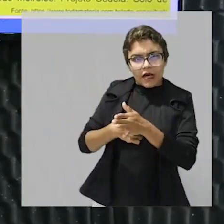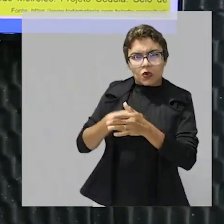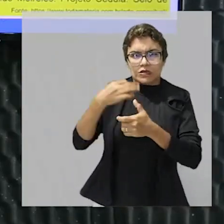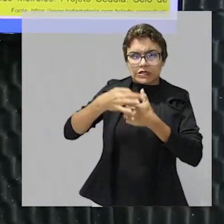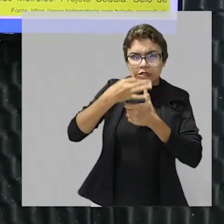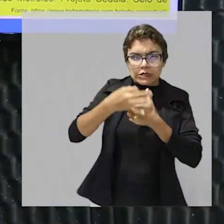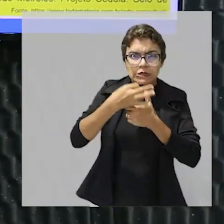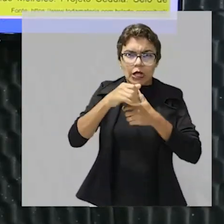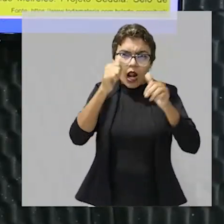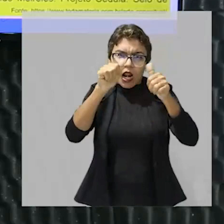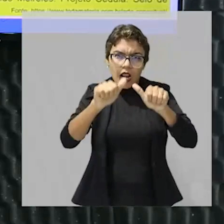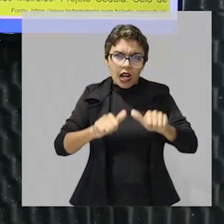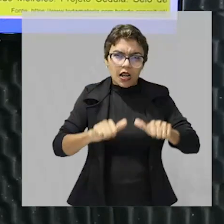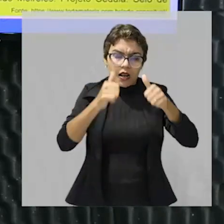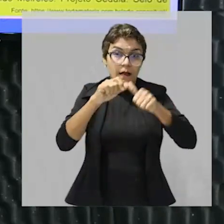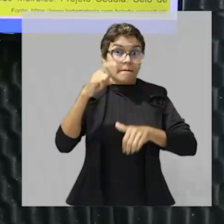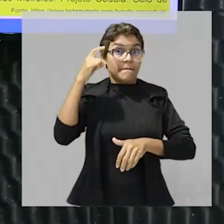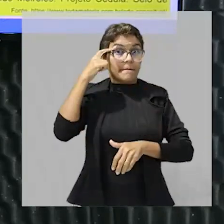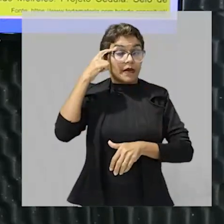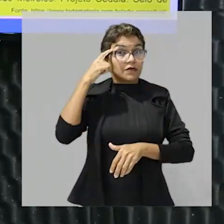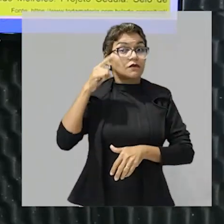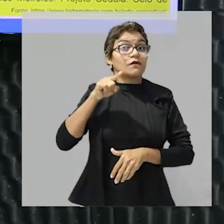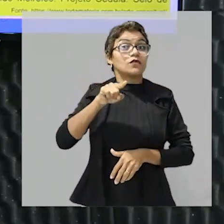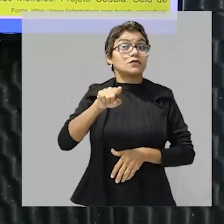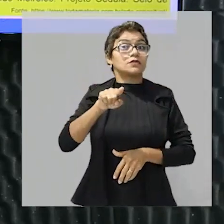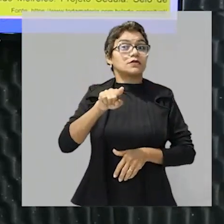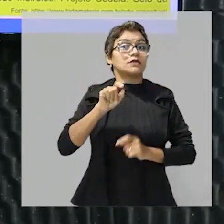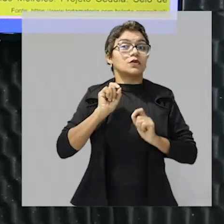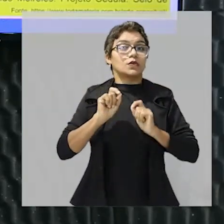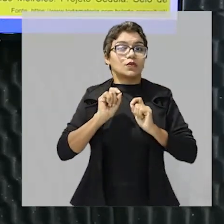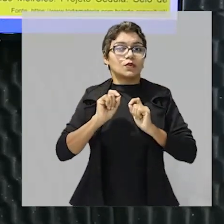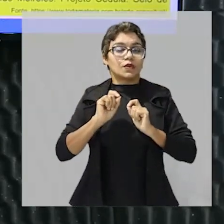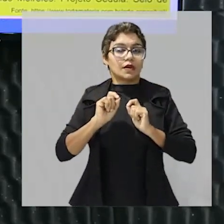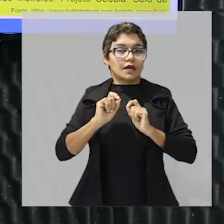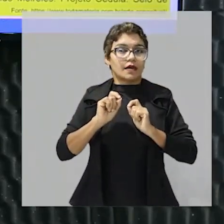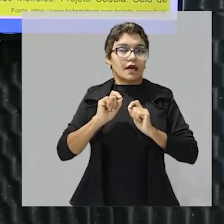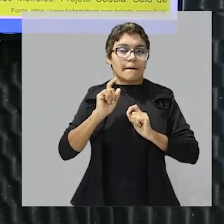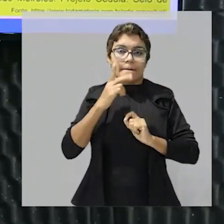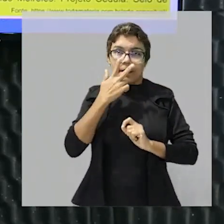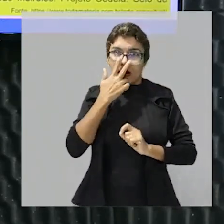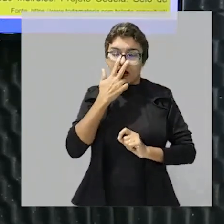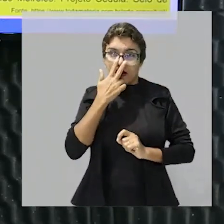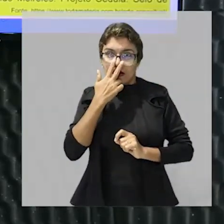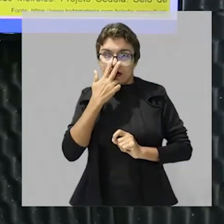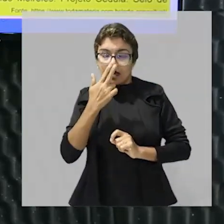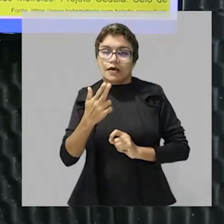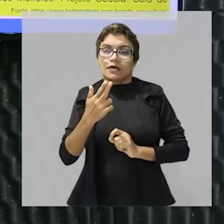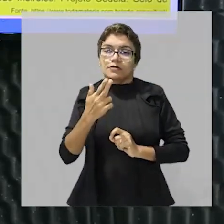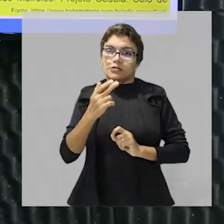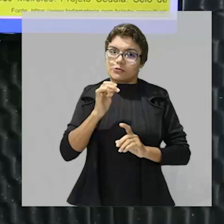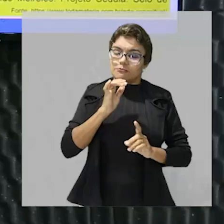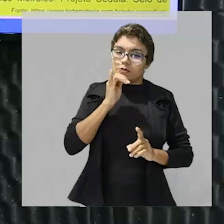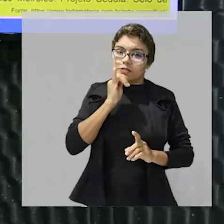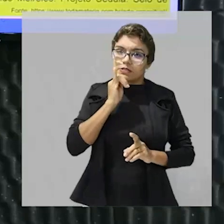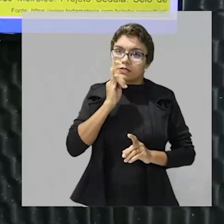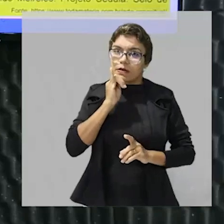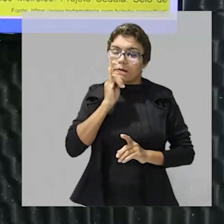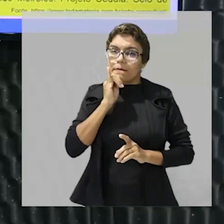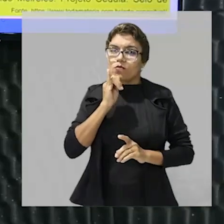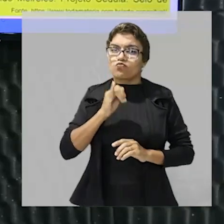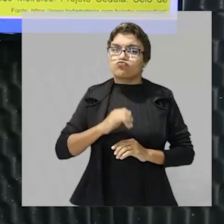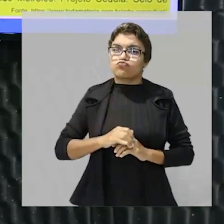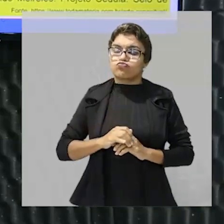critica, analisa e pensa, você se torna muito perigoso para qualquer sistema que seja. Arte